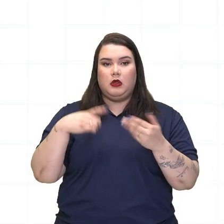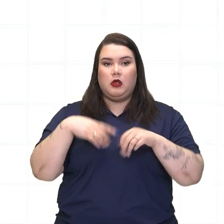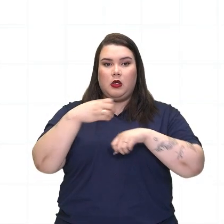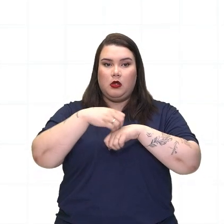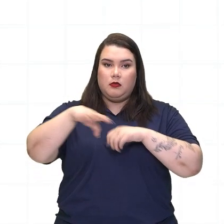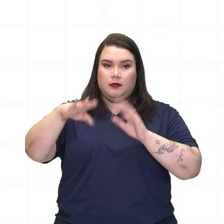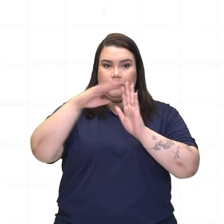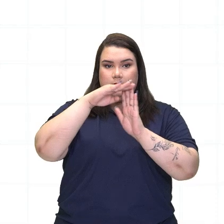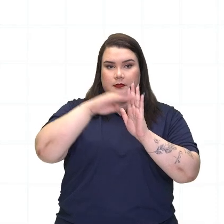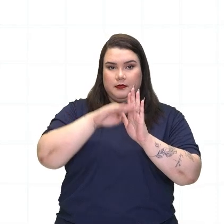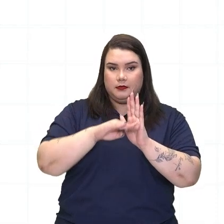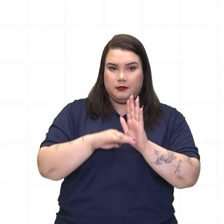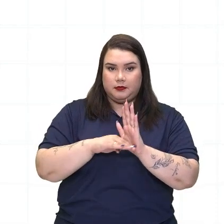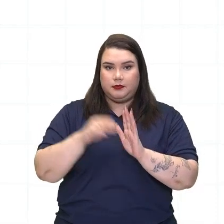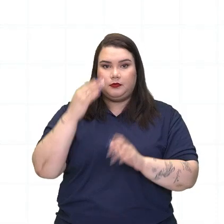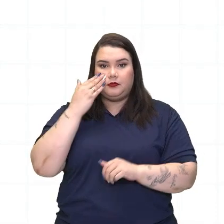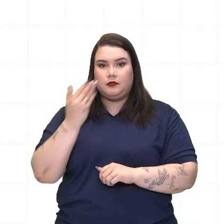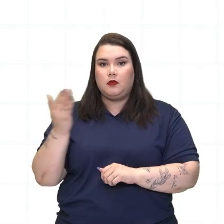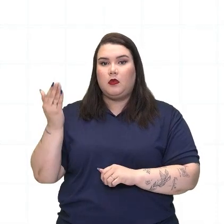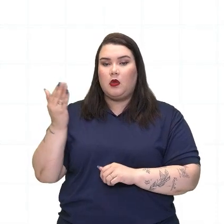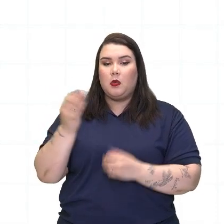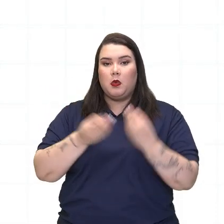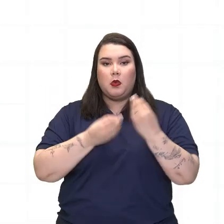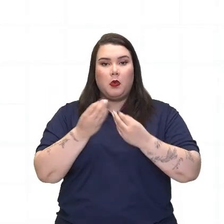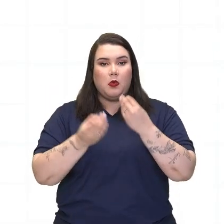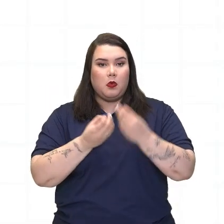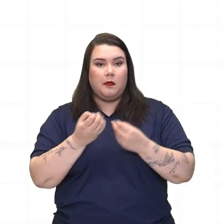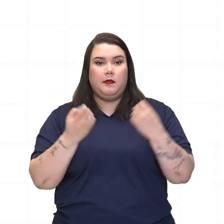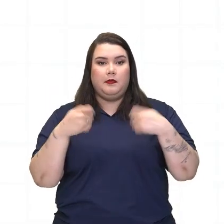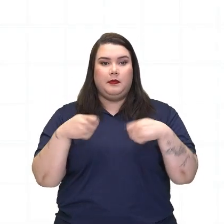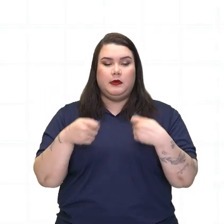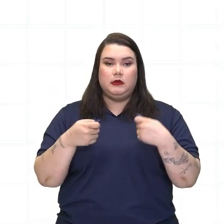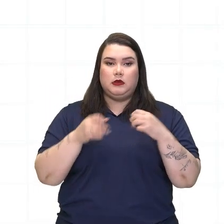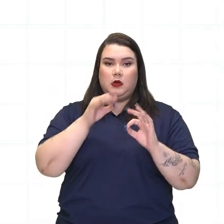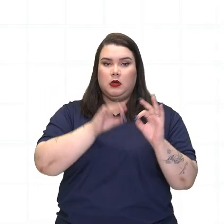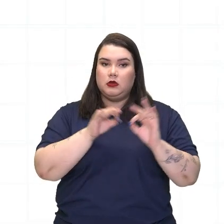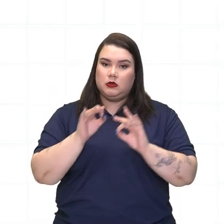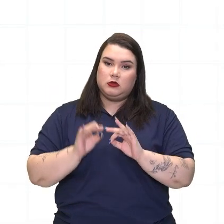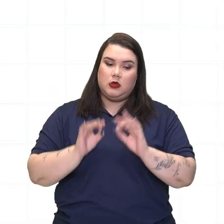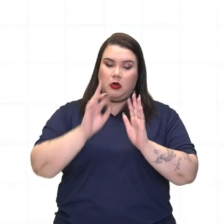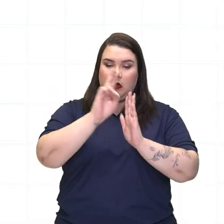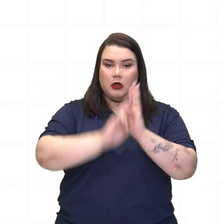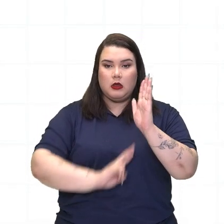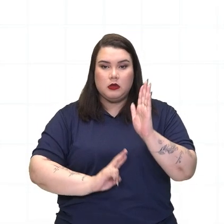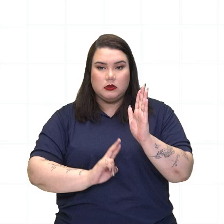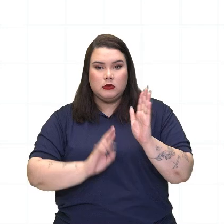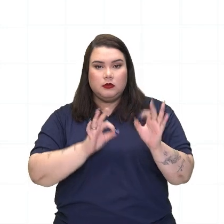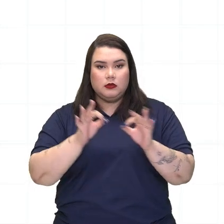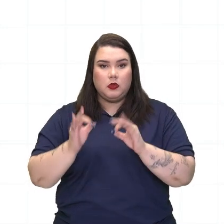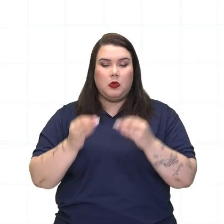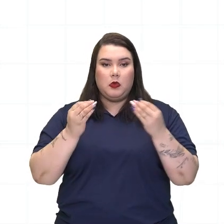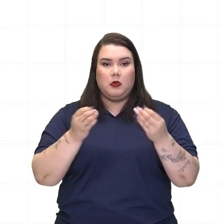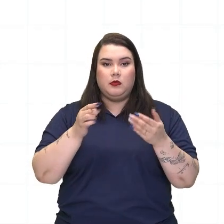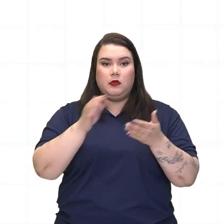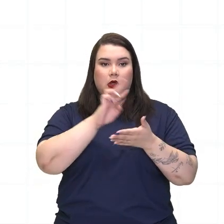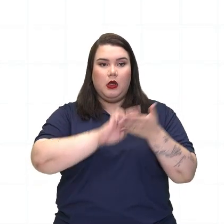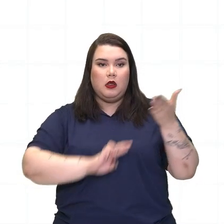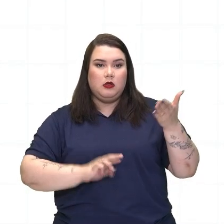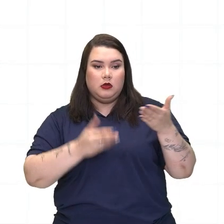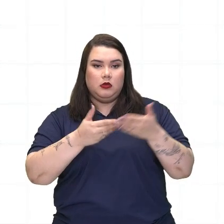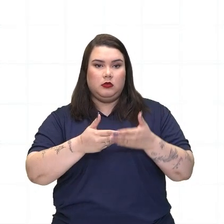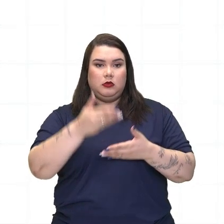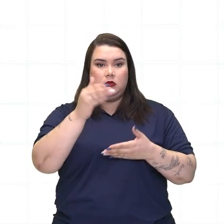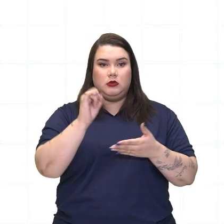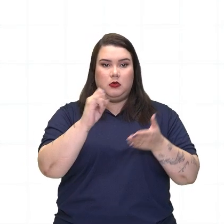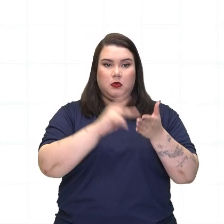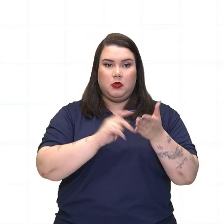instruções, primeiramente, ó, dizendo ali como é que deve acontecer esse processo da redação, como você vai receber nota